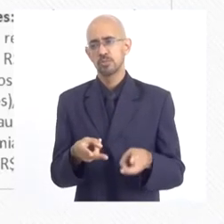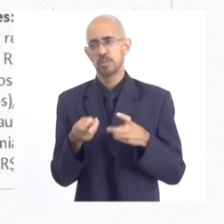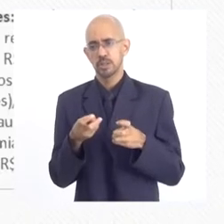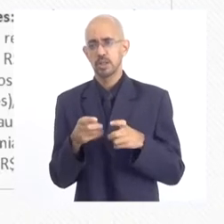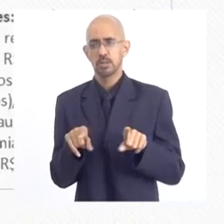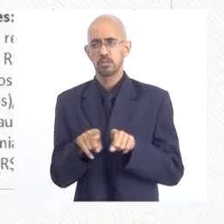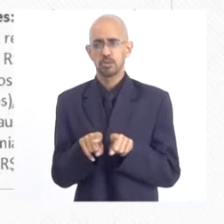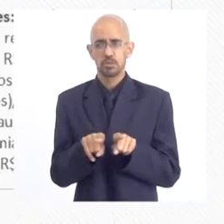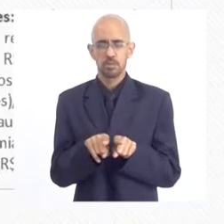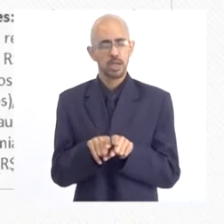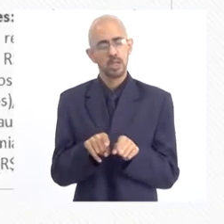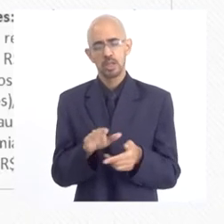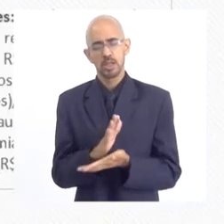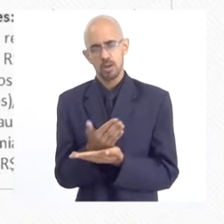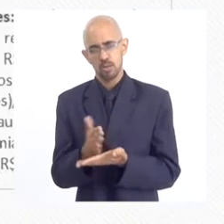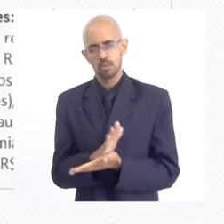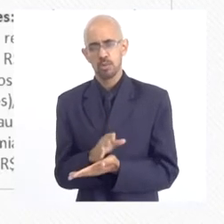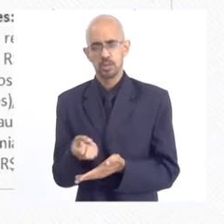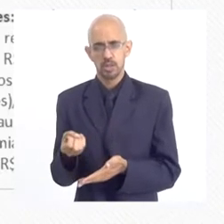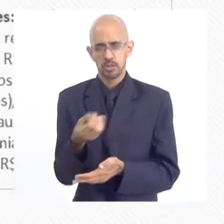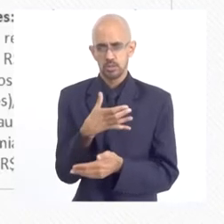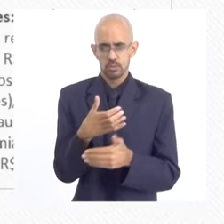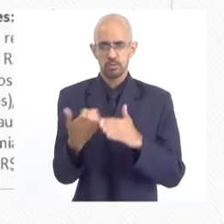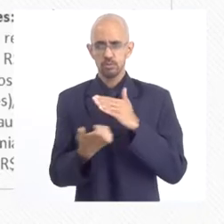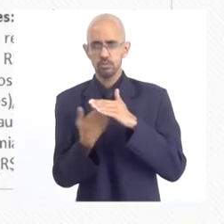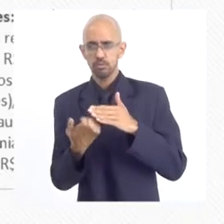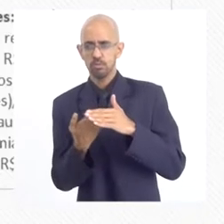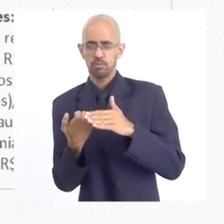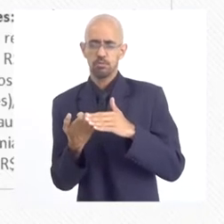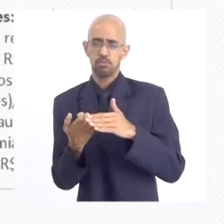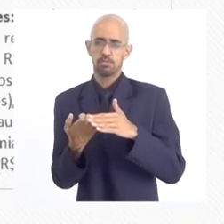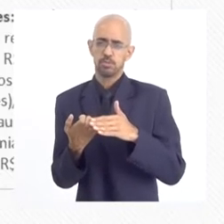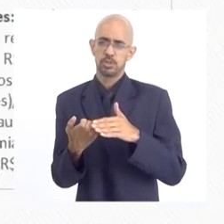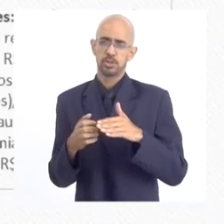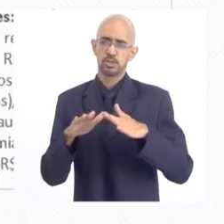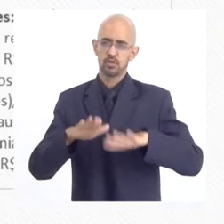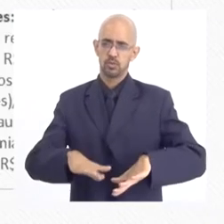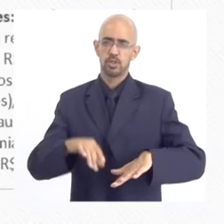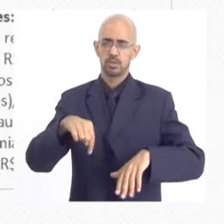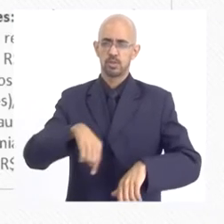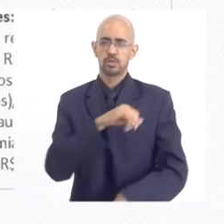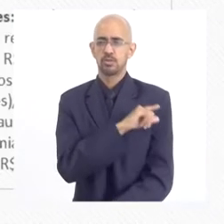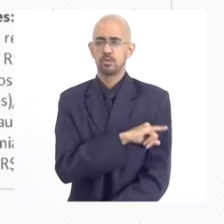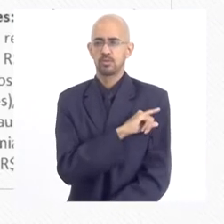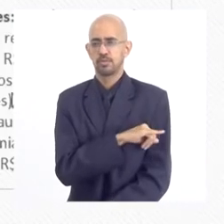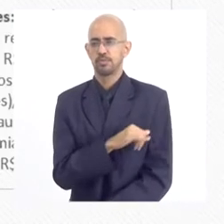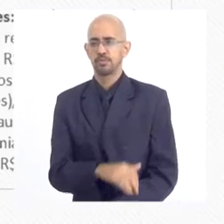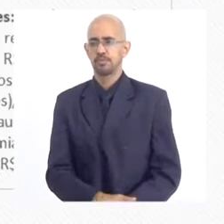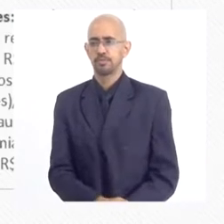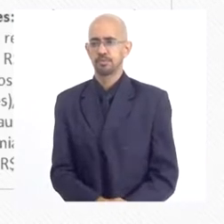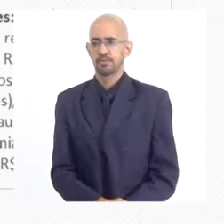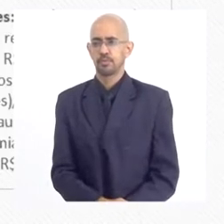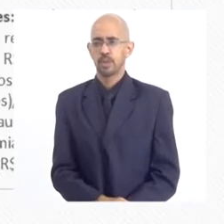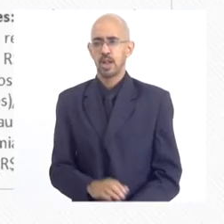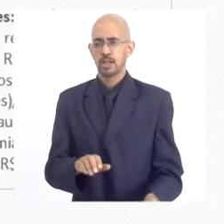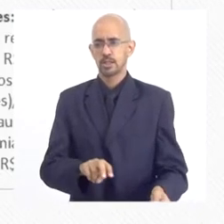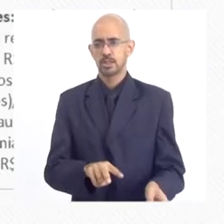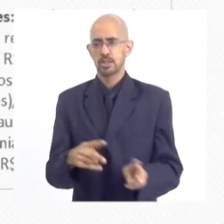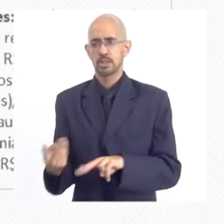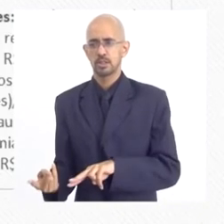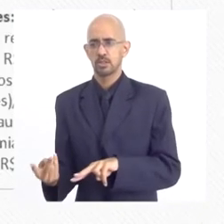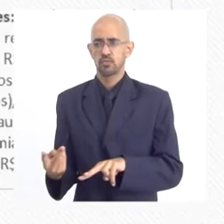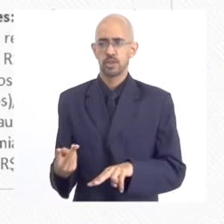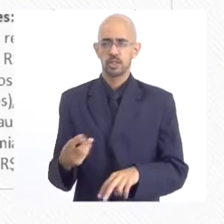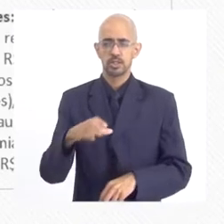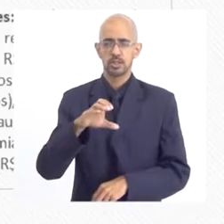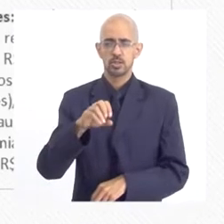algumas das novas empresas que vêm se instalando, enfim. As transferências correntes, a